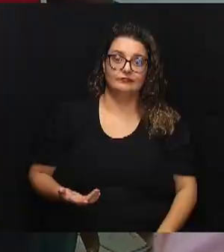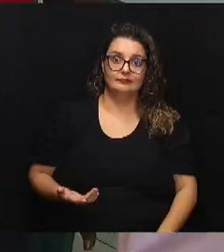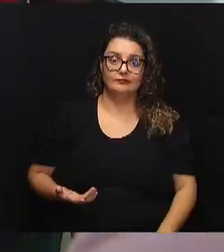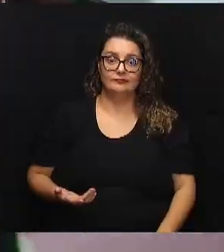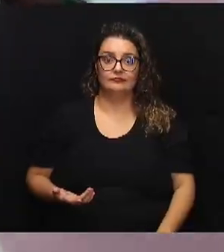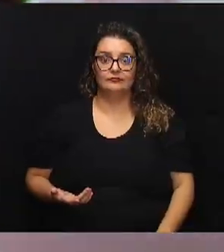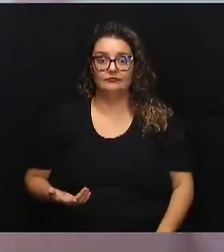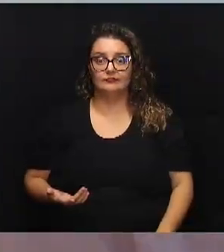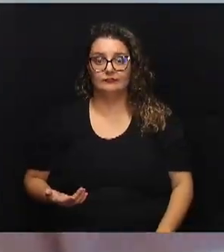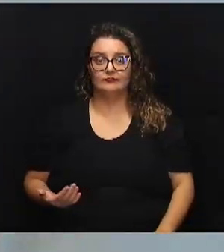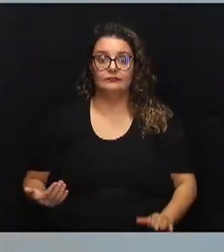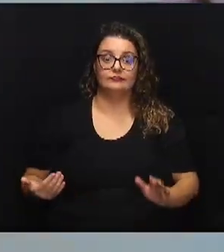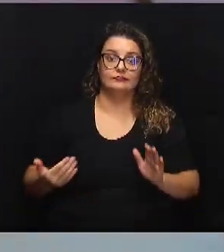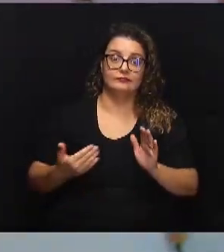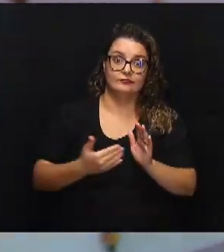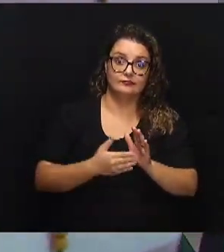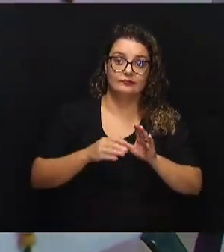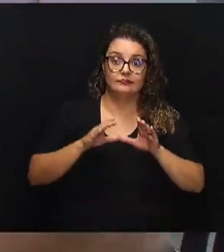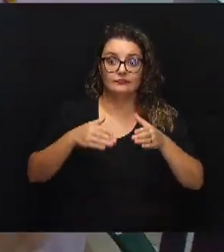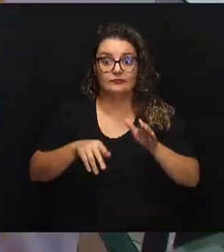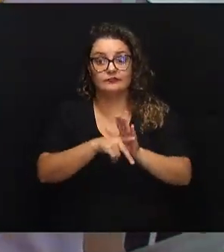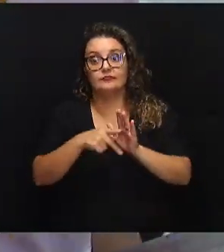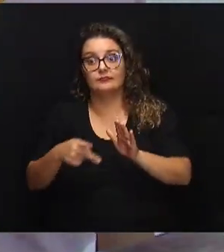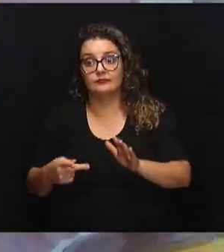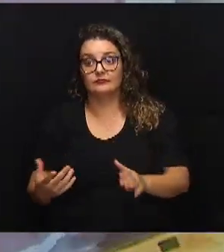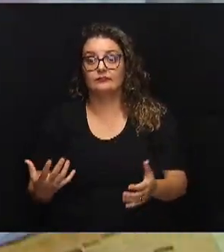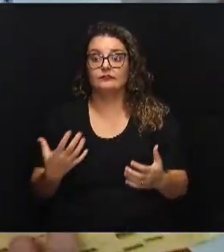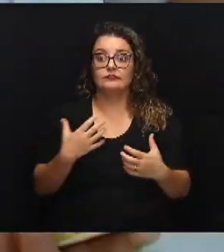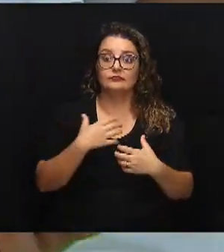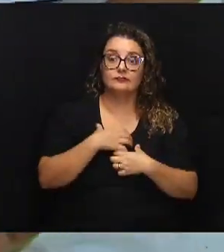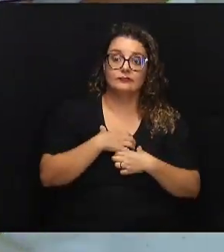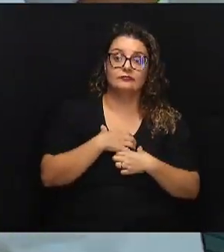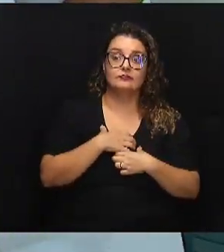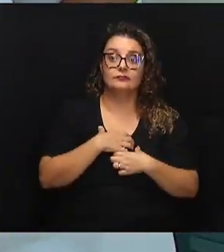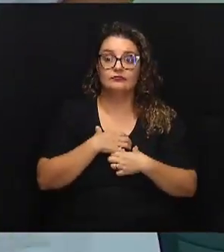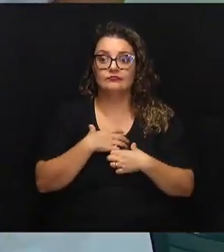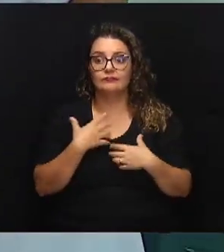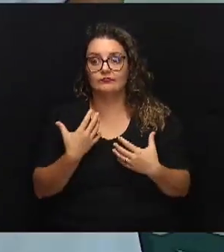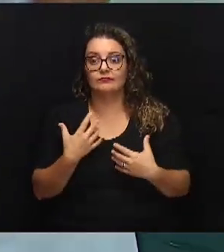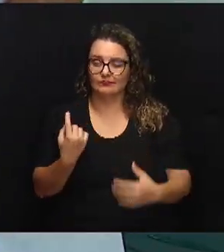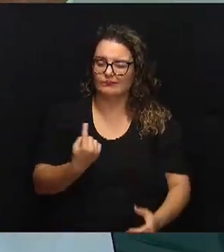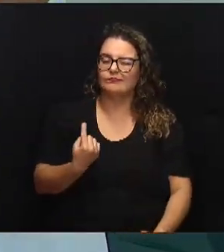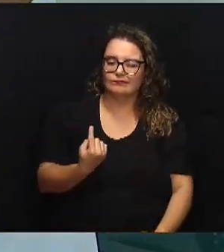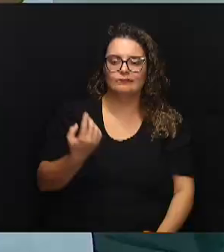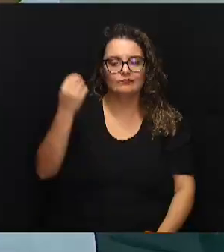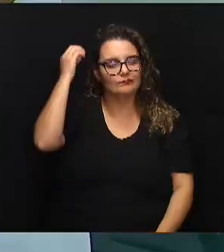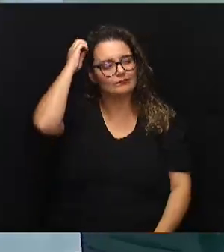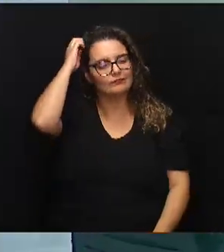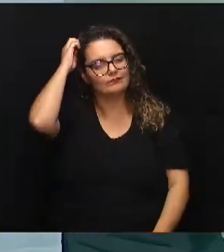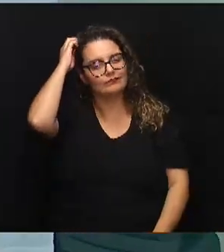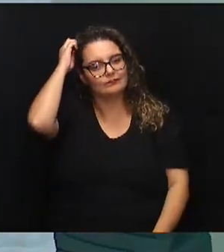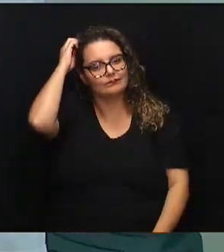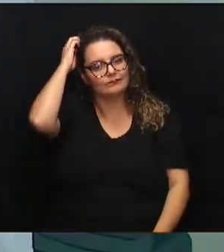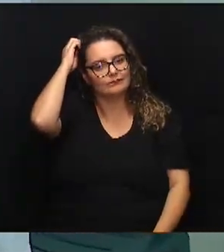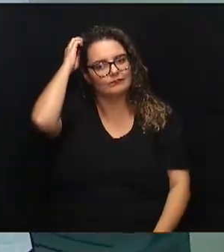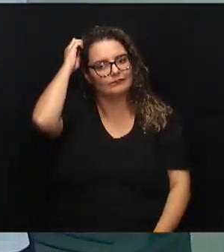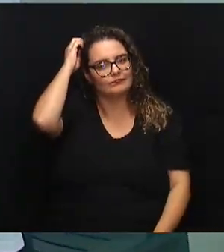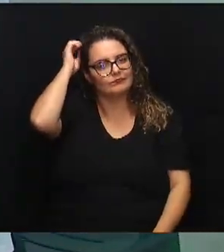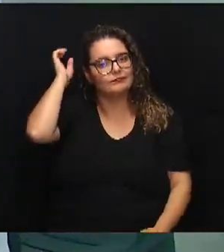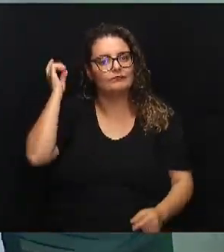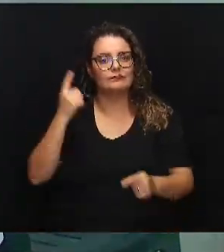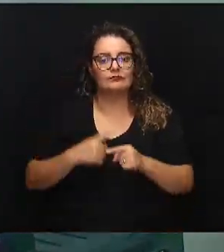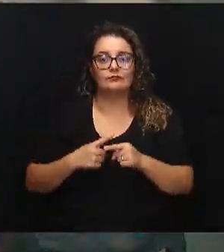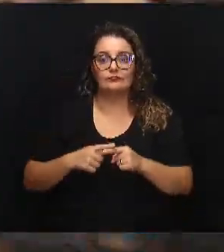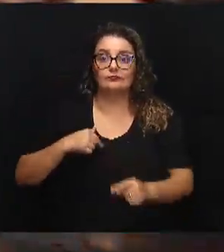mesmo a gente estando em comunidade, a gente se sente um pouco sozinho. né? Vamos dizer assim, porque a gente tem os nossos, tem a